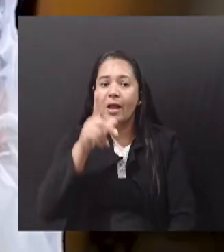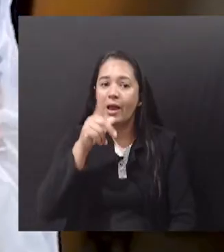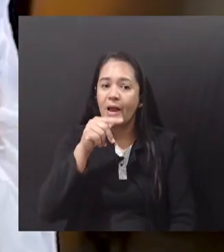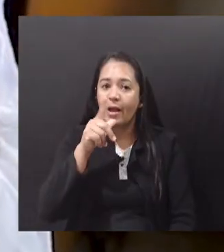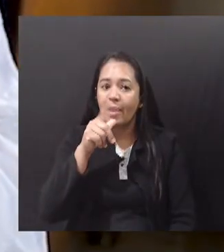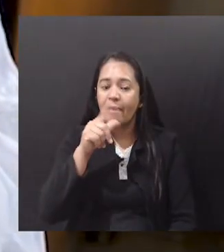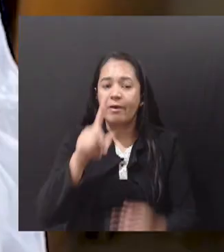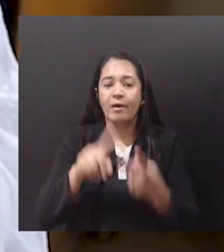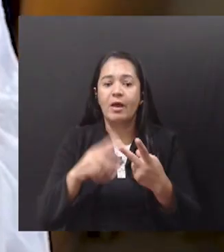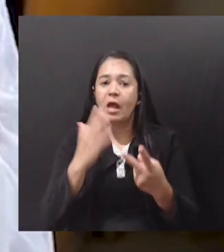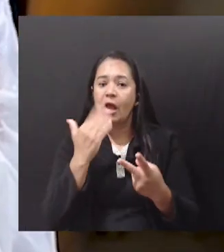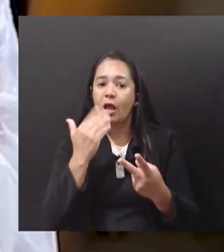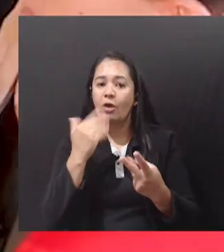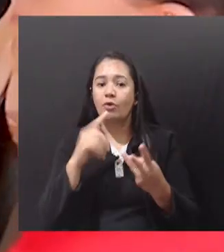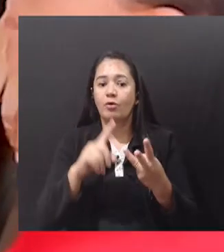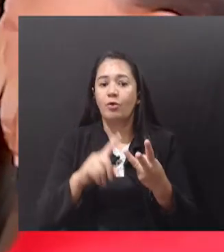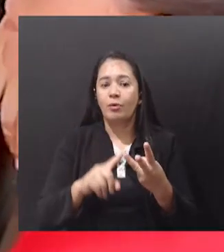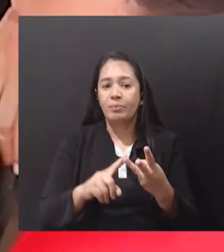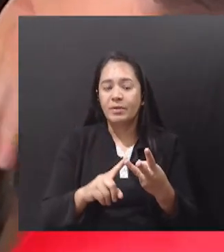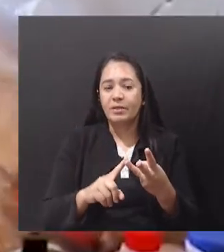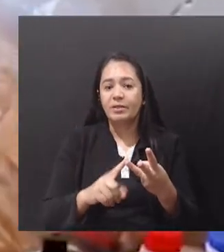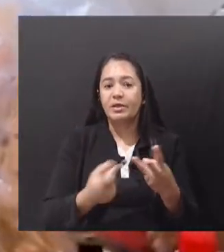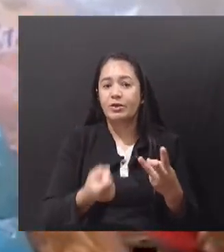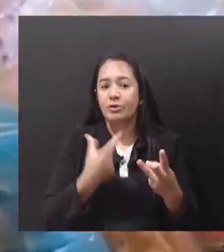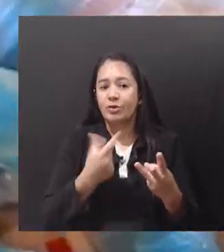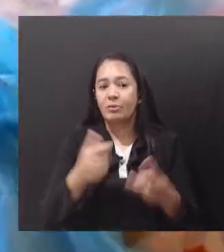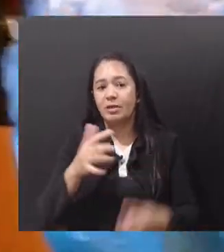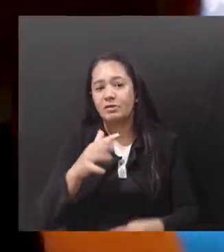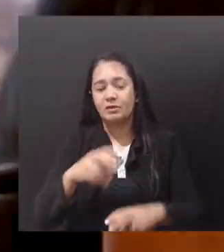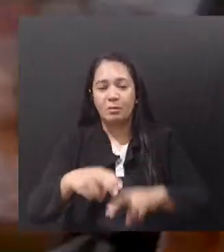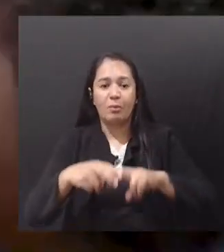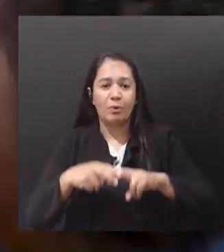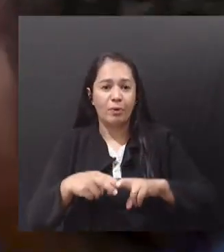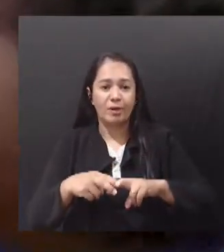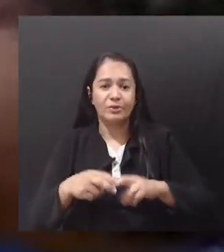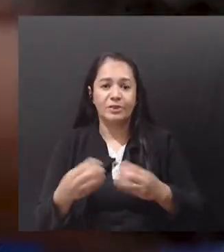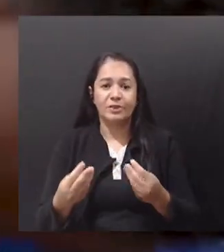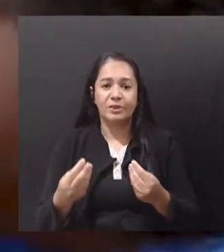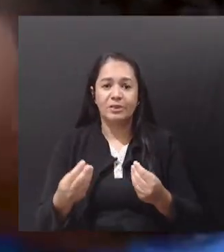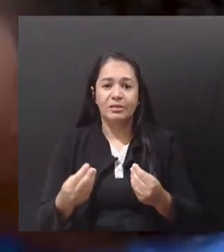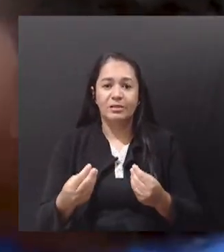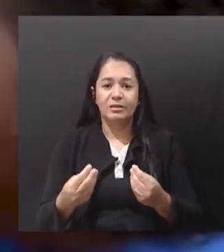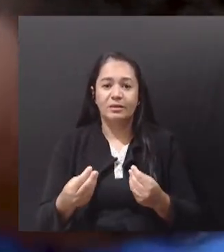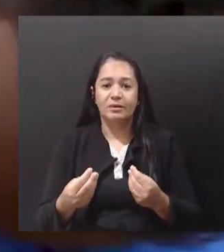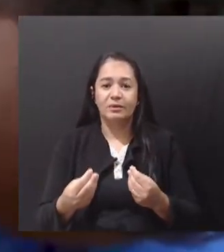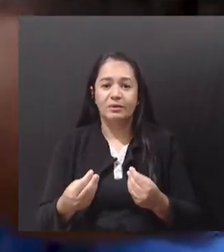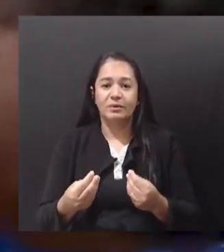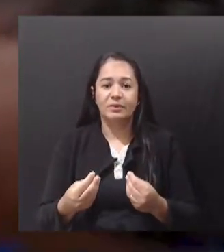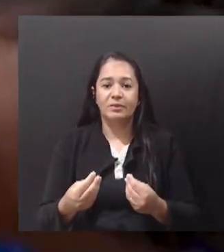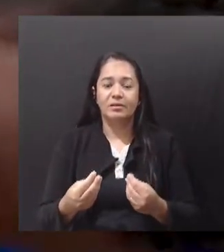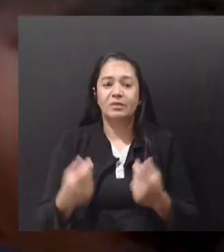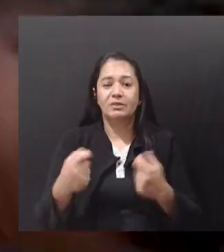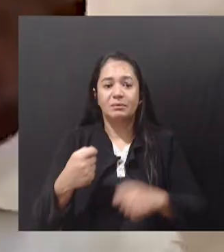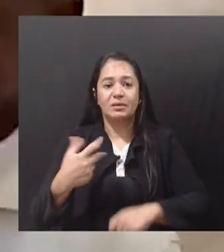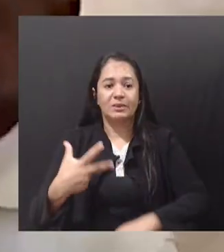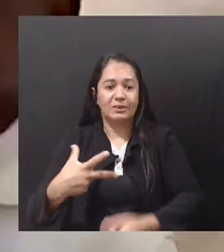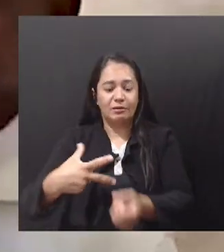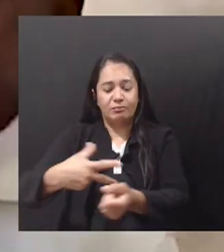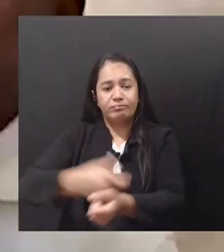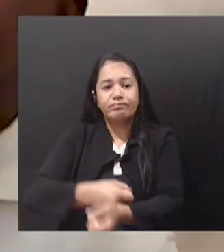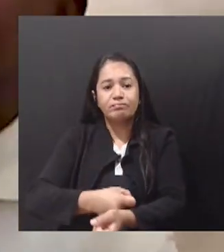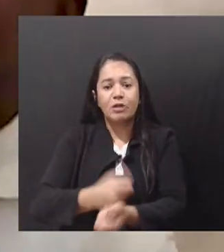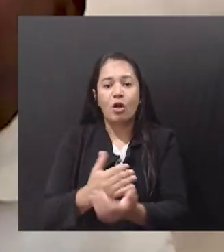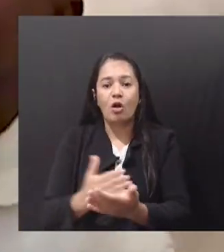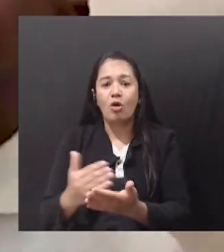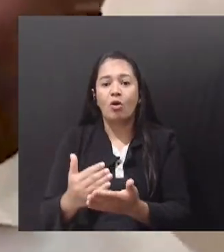alimento e a medicação, muitas vezes até por nem é pela via oral, né? Às vezes é pela veia, ela começa